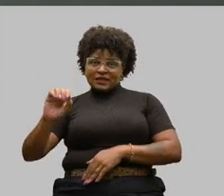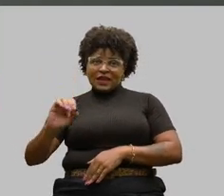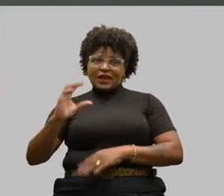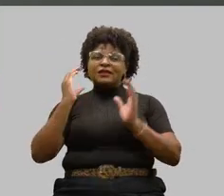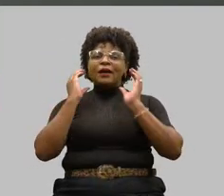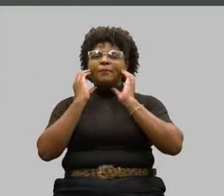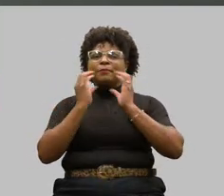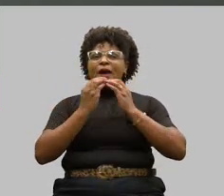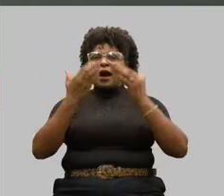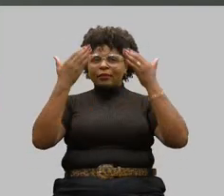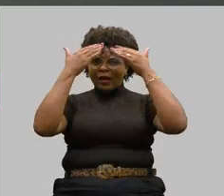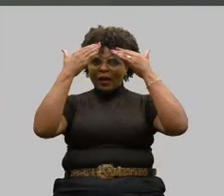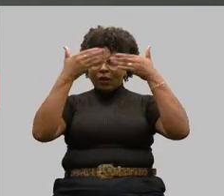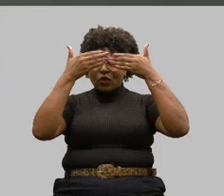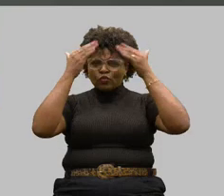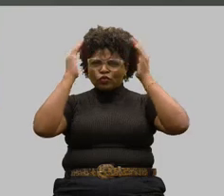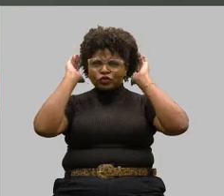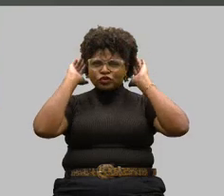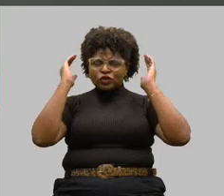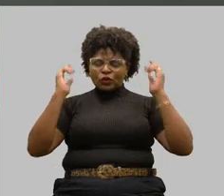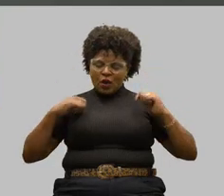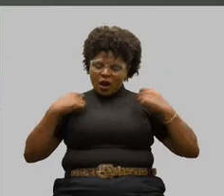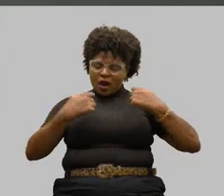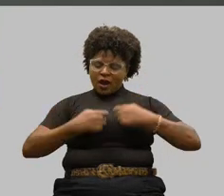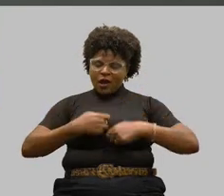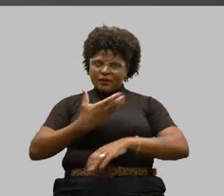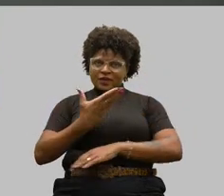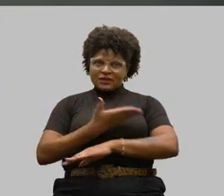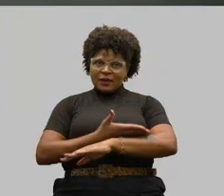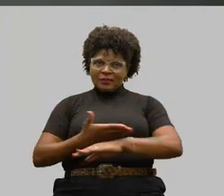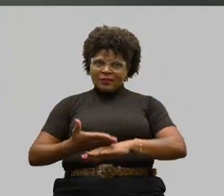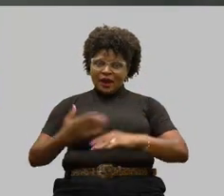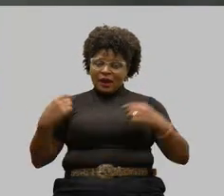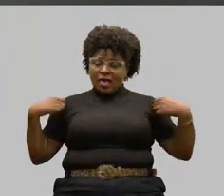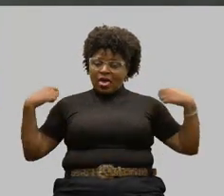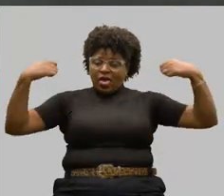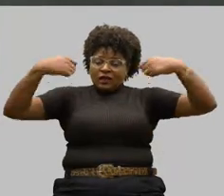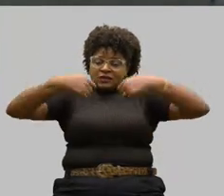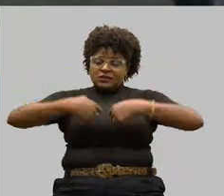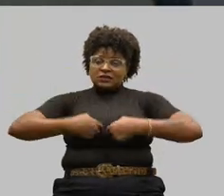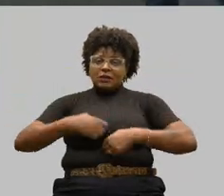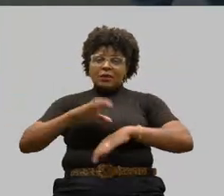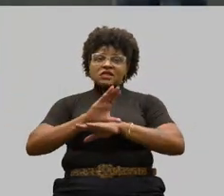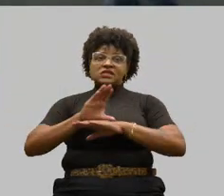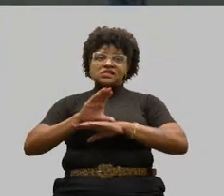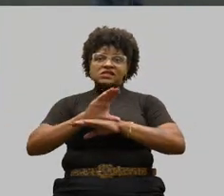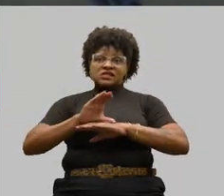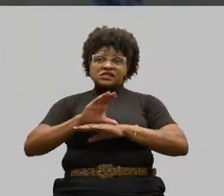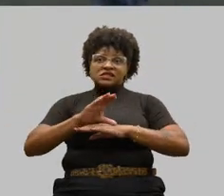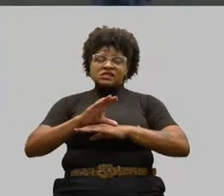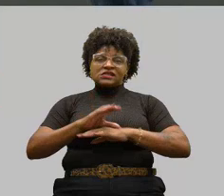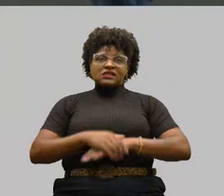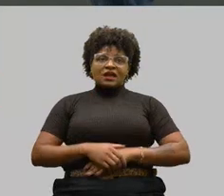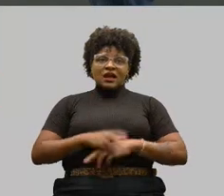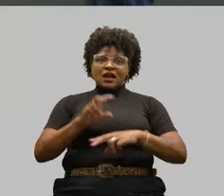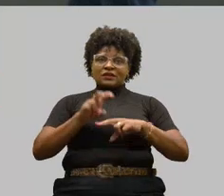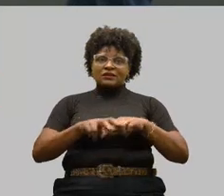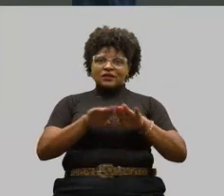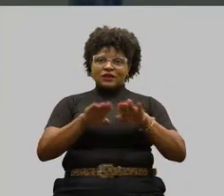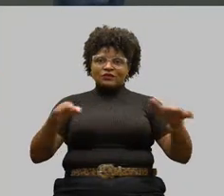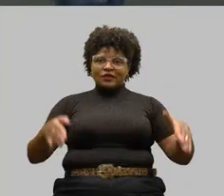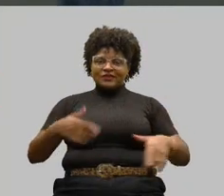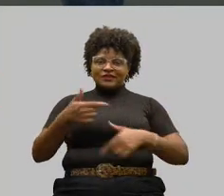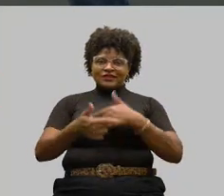tô vestindo uma camisa branca social branca com terno cinza chumbo estou se aqui a mesa de trabalho